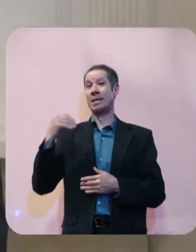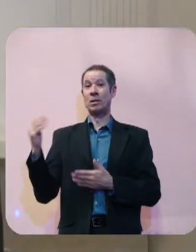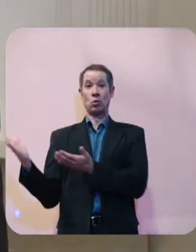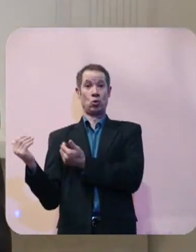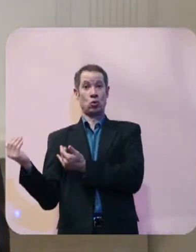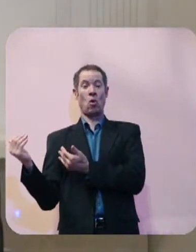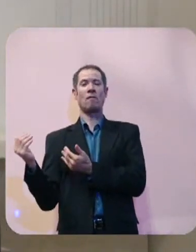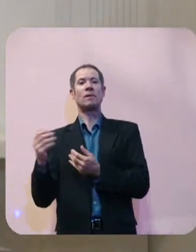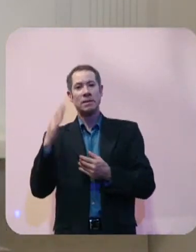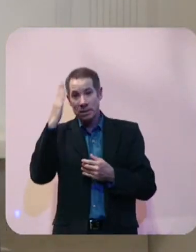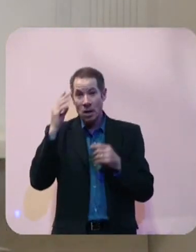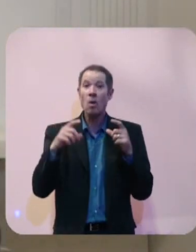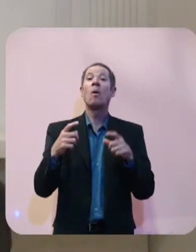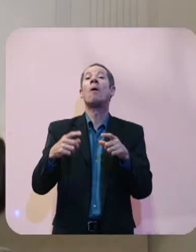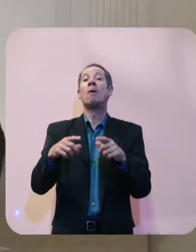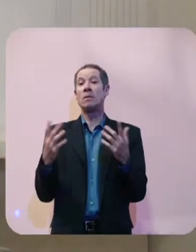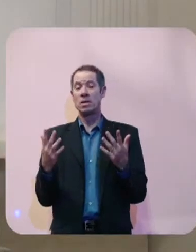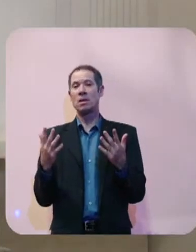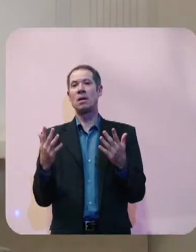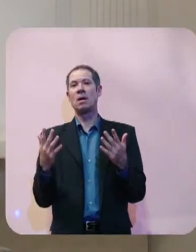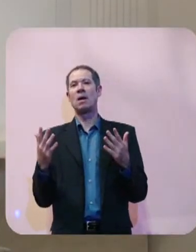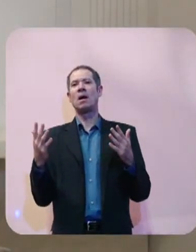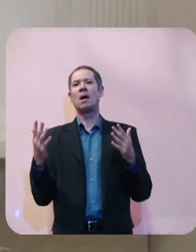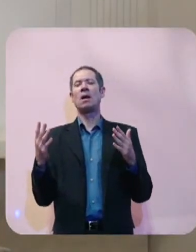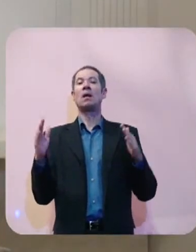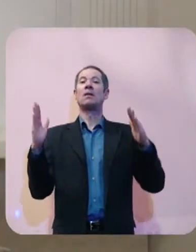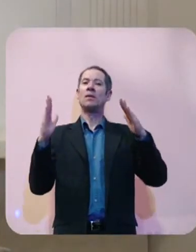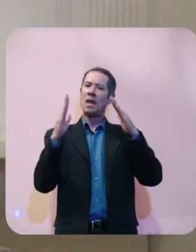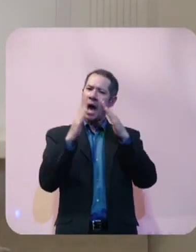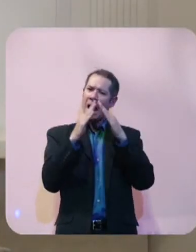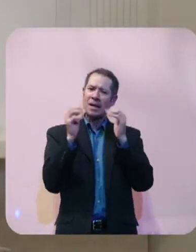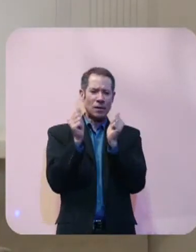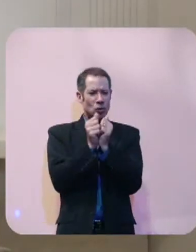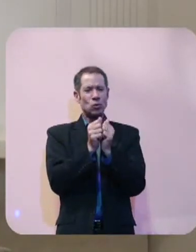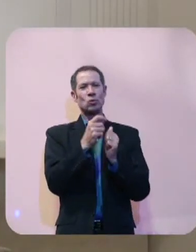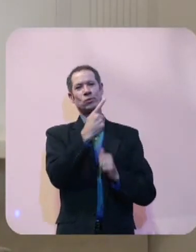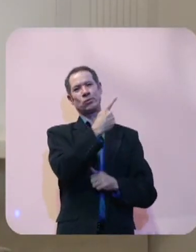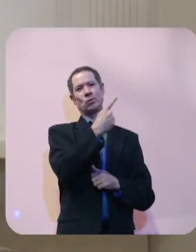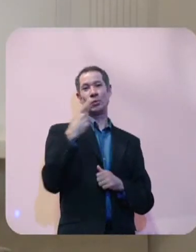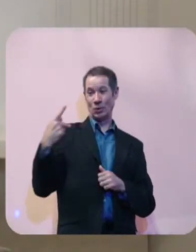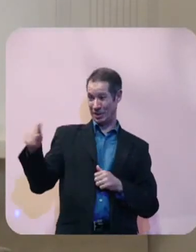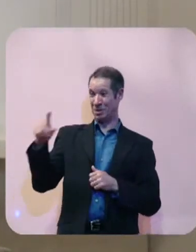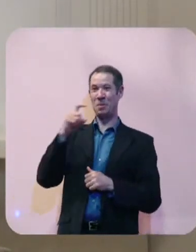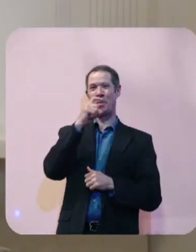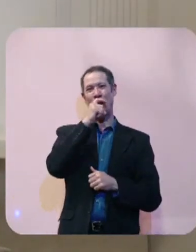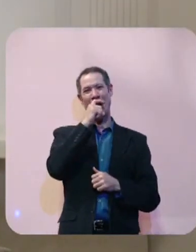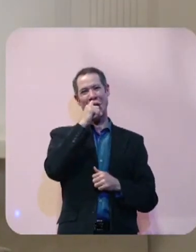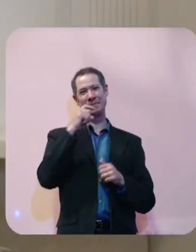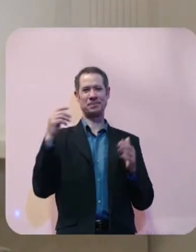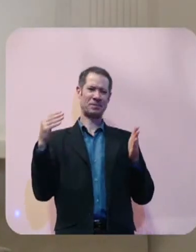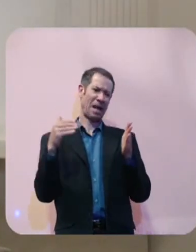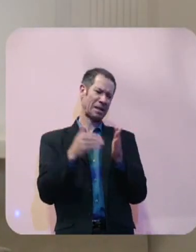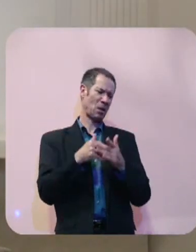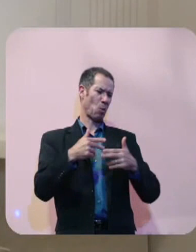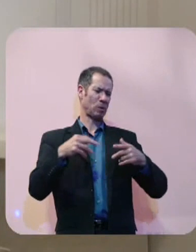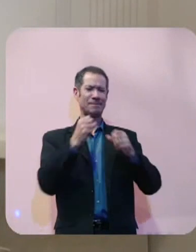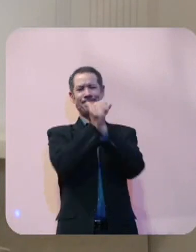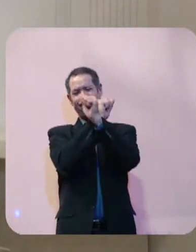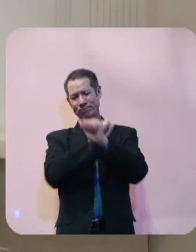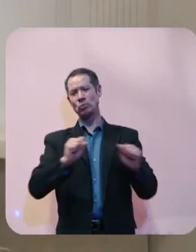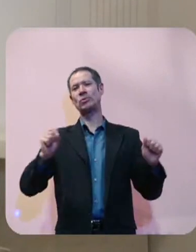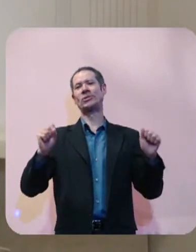casa e sabe onde ele está? Na casa do seu pai. Até as coisas